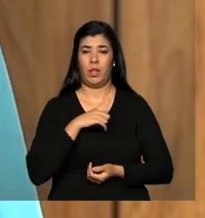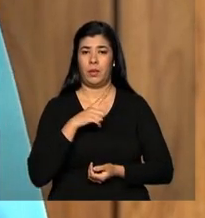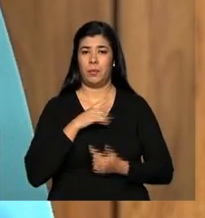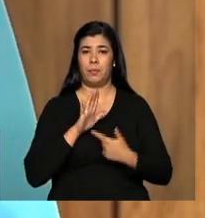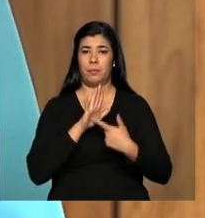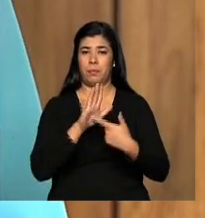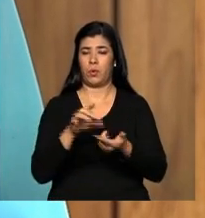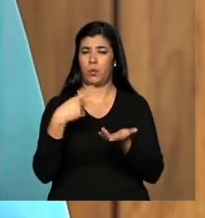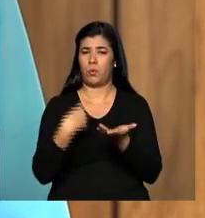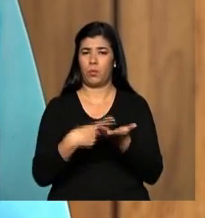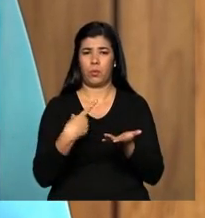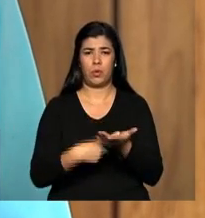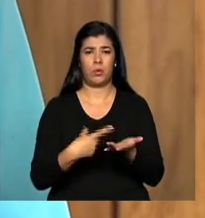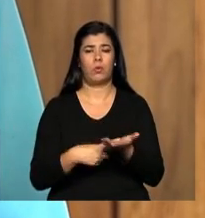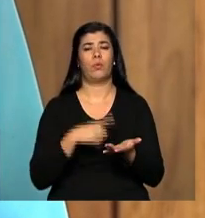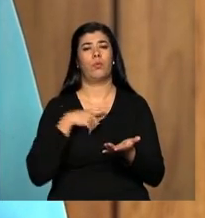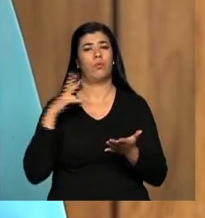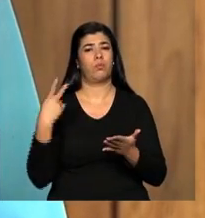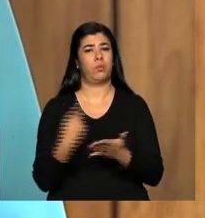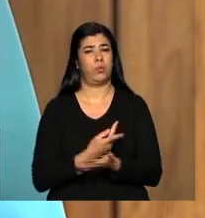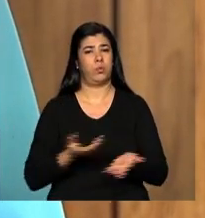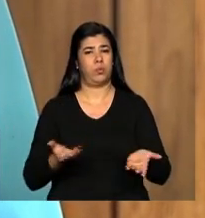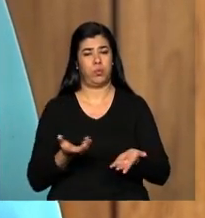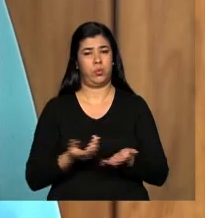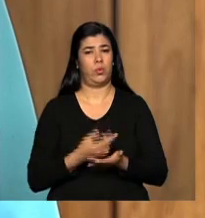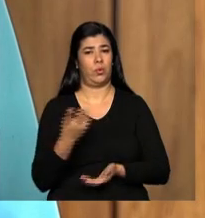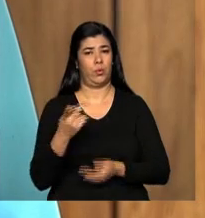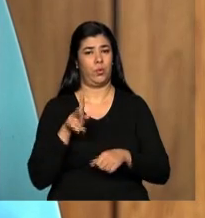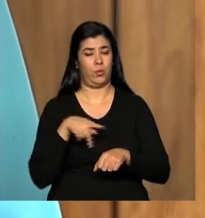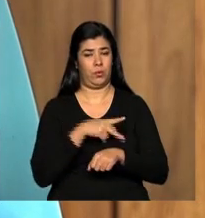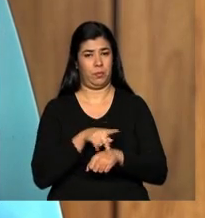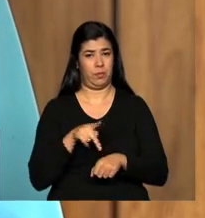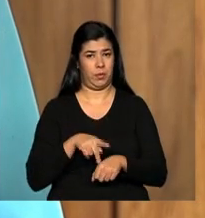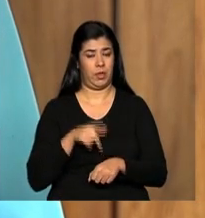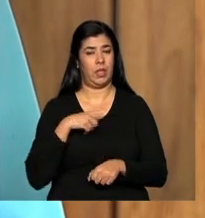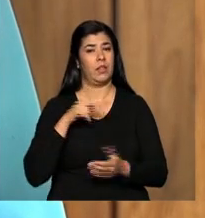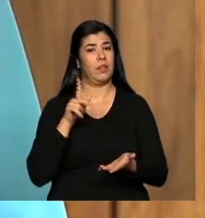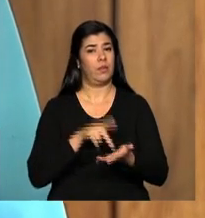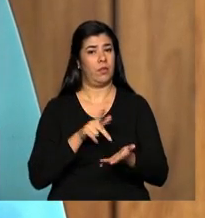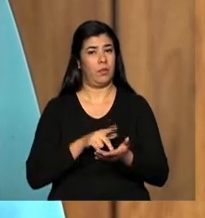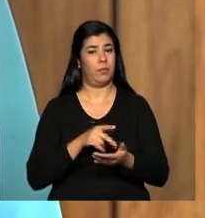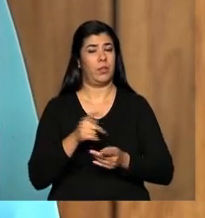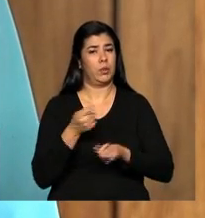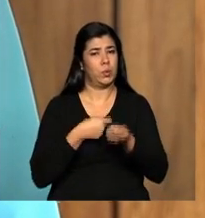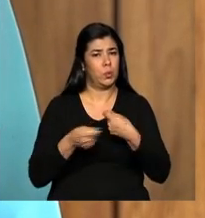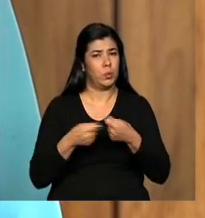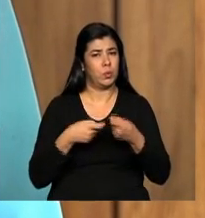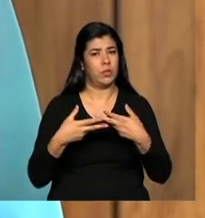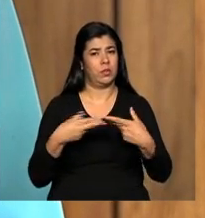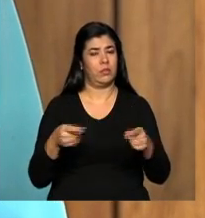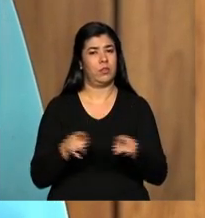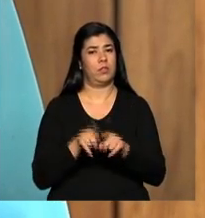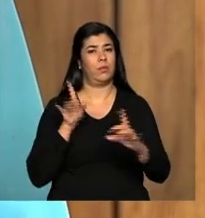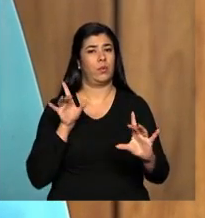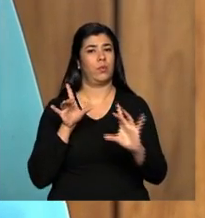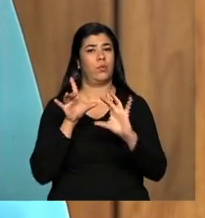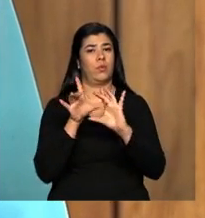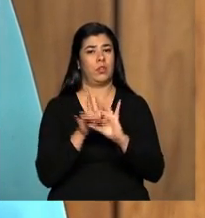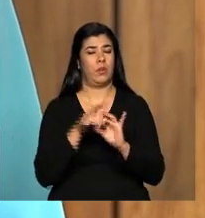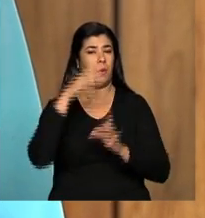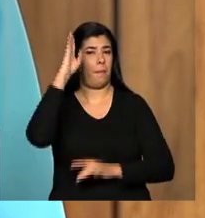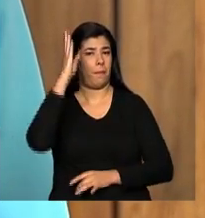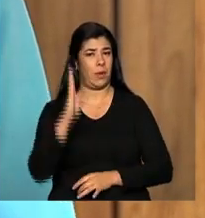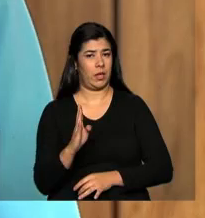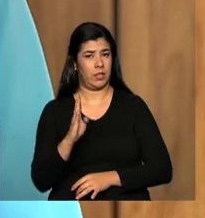de um acordo inédito entre o Brasil e o Uruguai, atualmente em negociação, que, ao integrar Brasil e